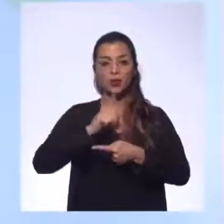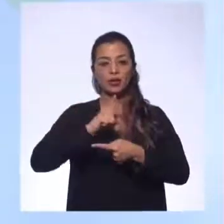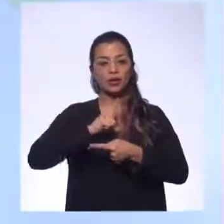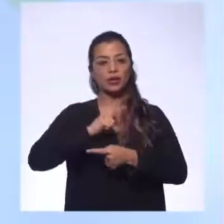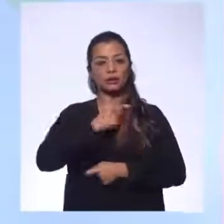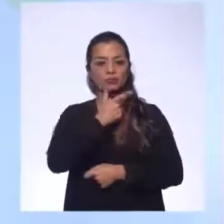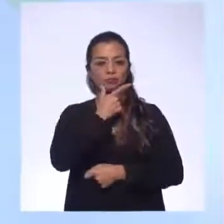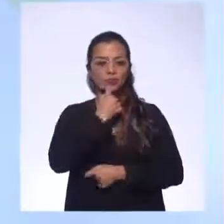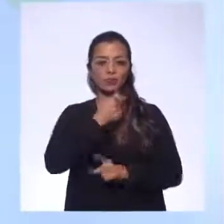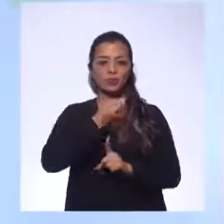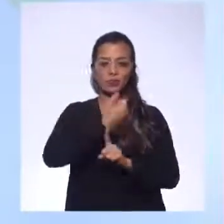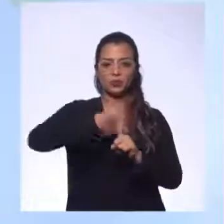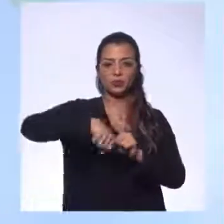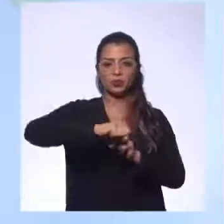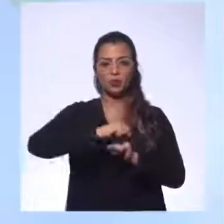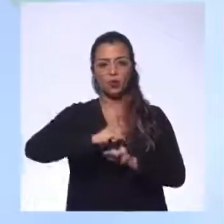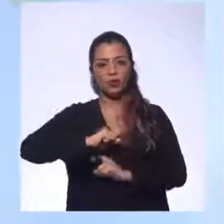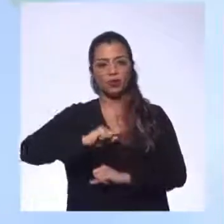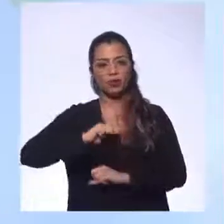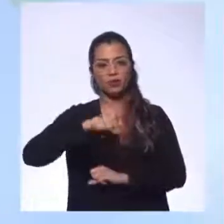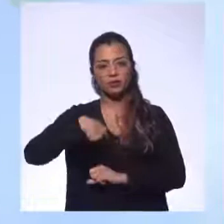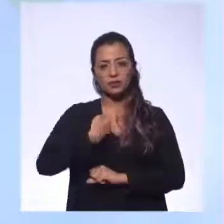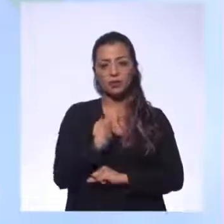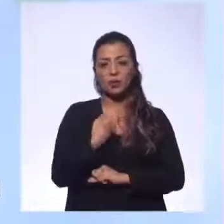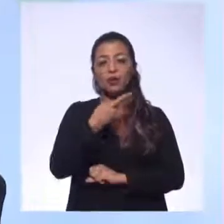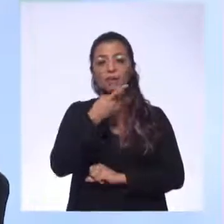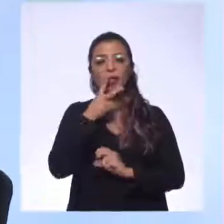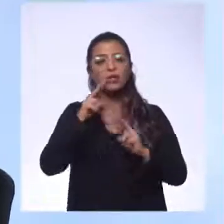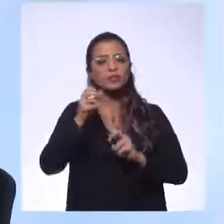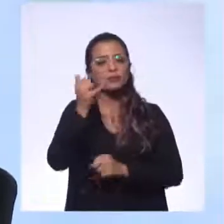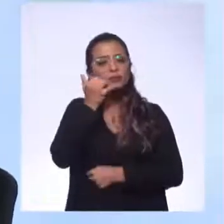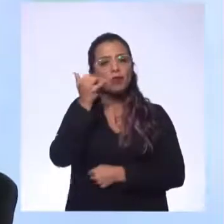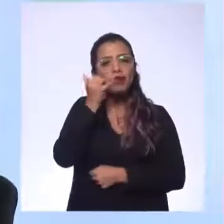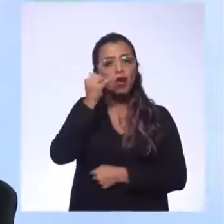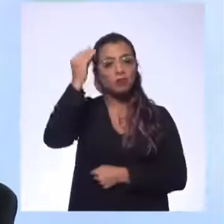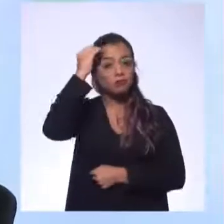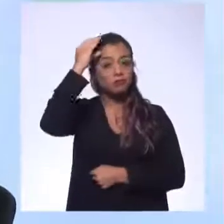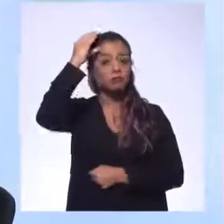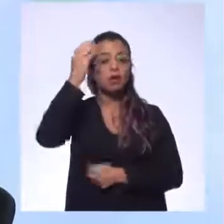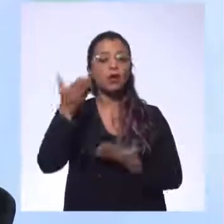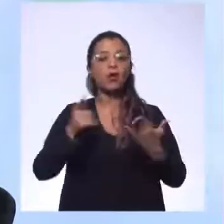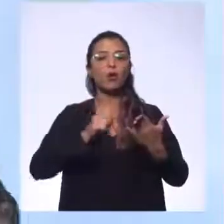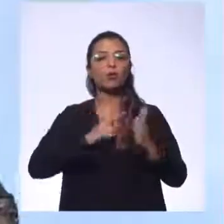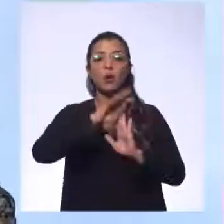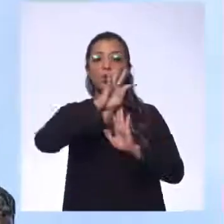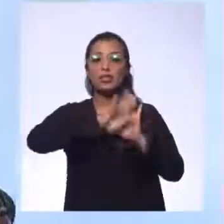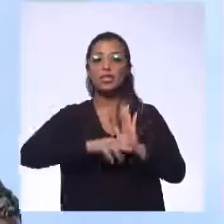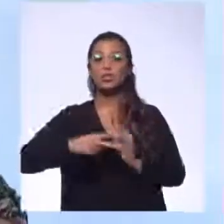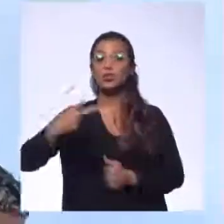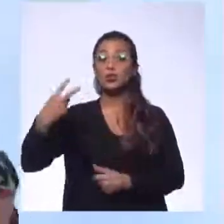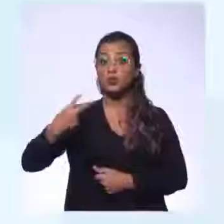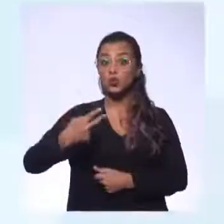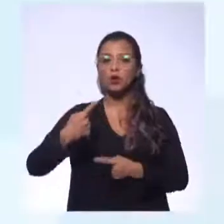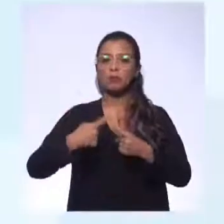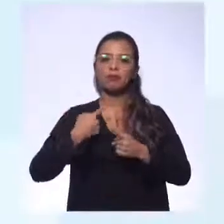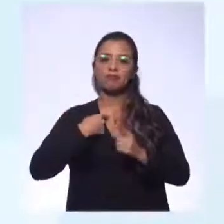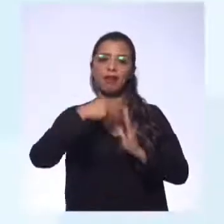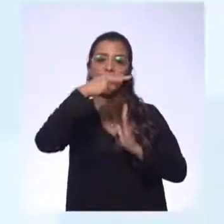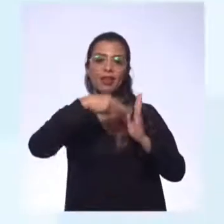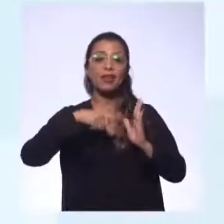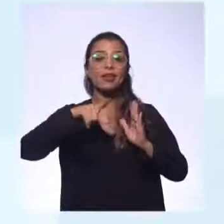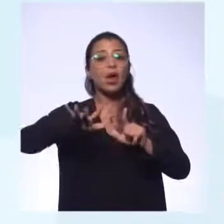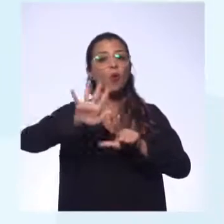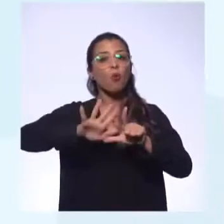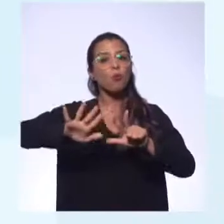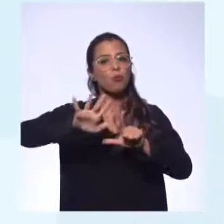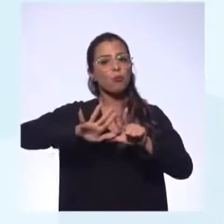sociólogo espanhol, falando também dessa relação celular, conhecimento. E a gente tem um texto 2, que eu vou ter que levantar, que é um gráfico,